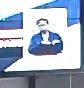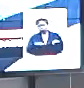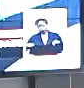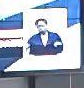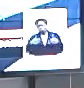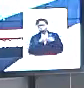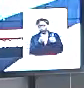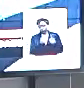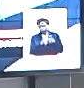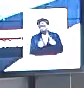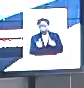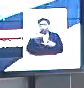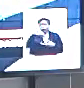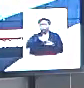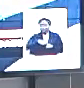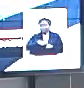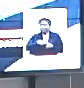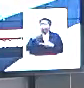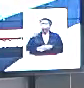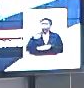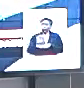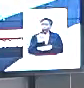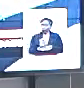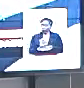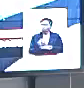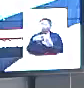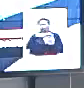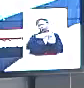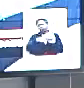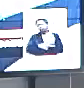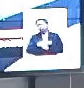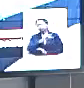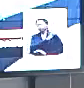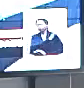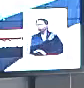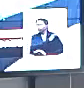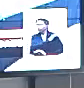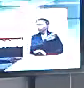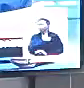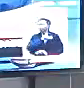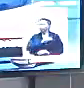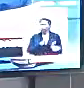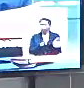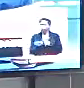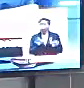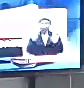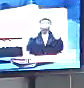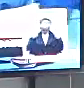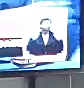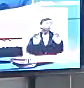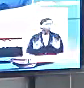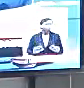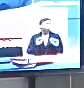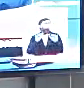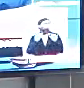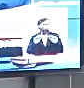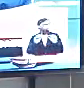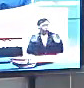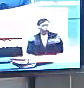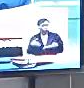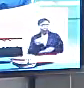intermunicipal de passageiros as normas técnicas de acessibilidade em especial no que diz respeito a